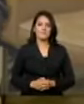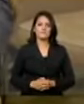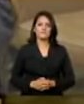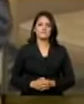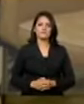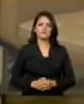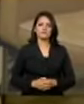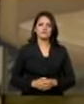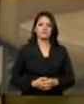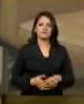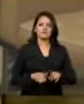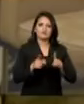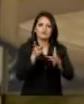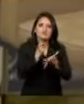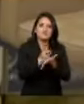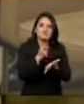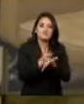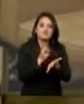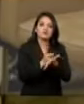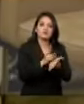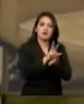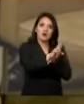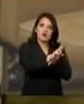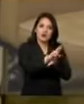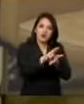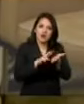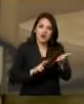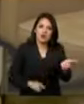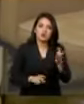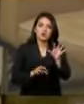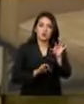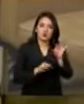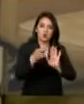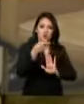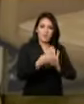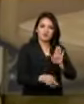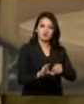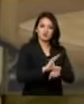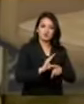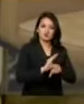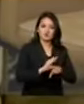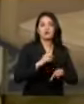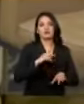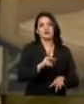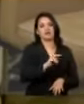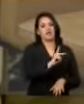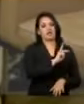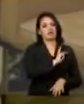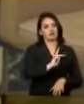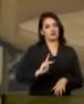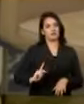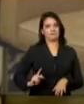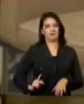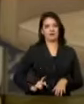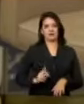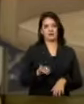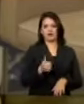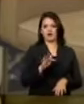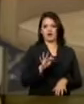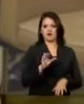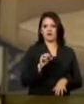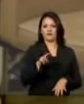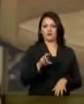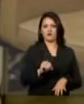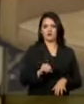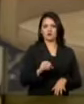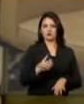o relatório, esse anteprojeto de constituição da comissão presidida por Afonso Arinos não tenha formalizado o processo